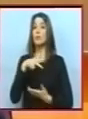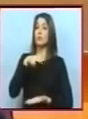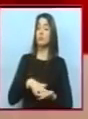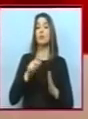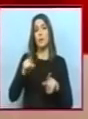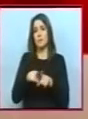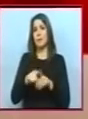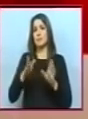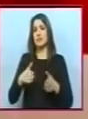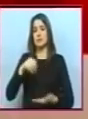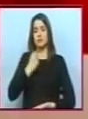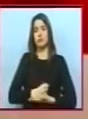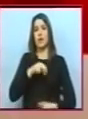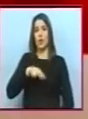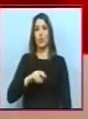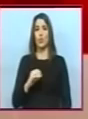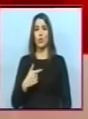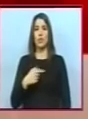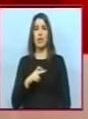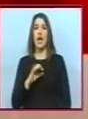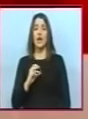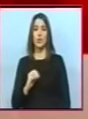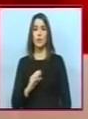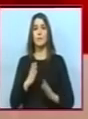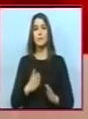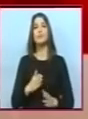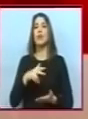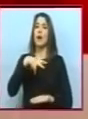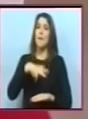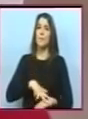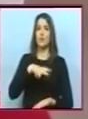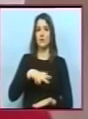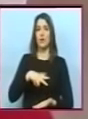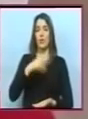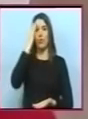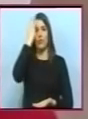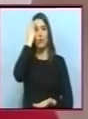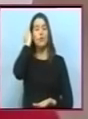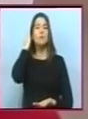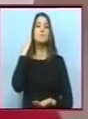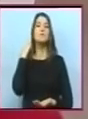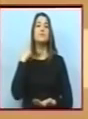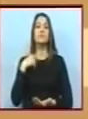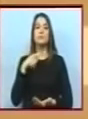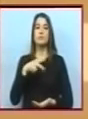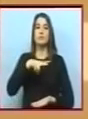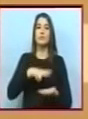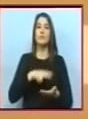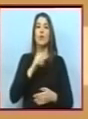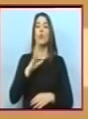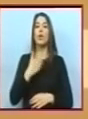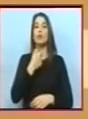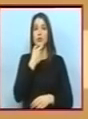notarial, através de uma coisa que se chama instrumento de aprovação de testamento cerrado, e só é válido e pode produzir efeitos depois de ter